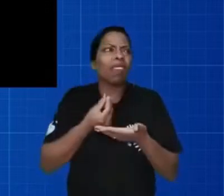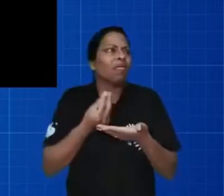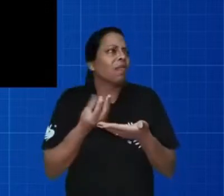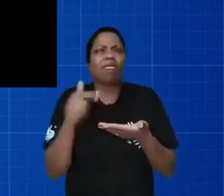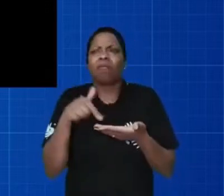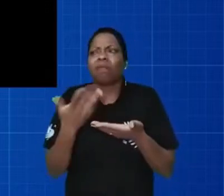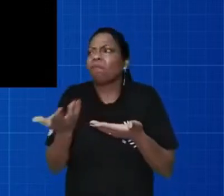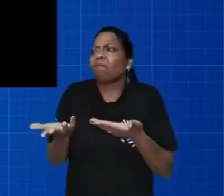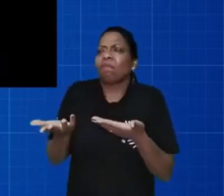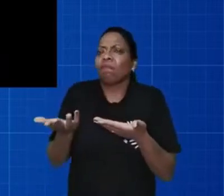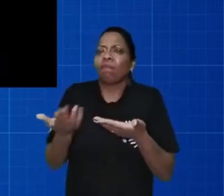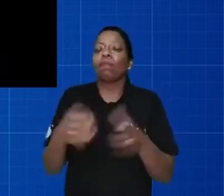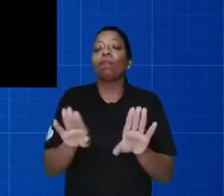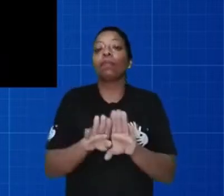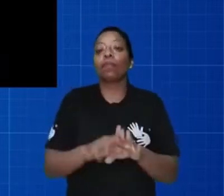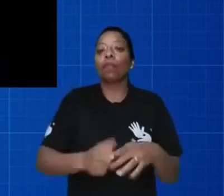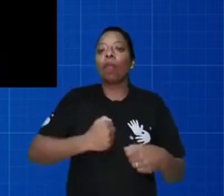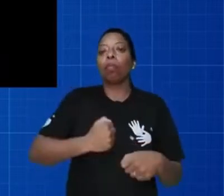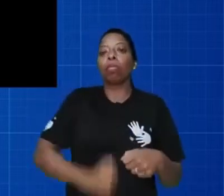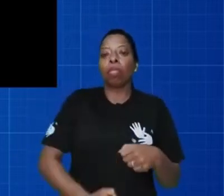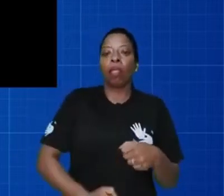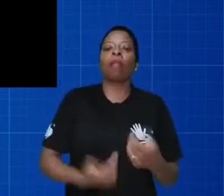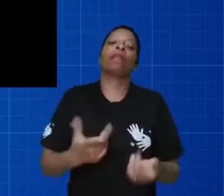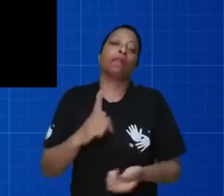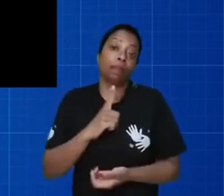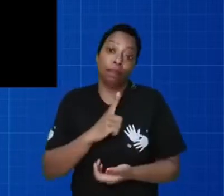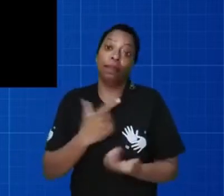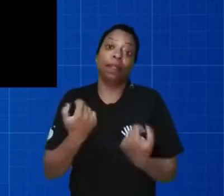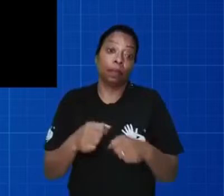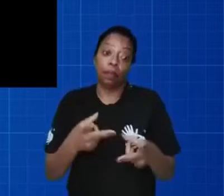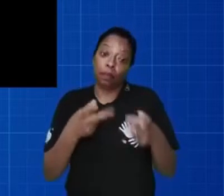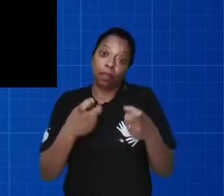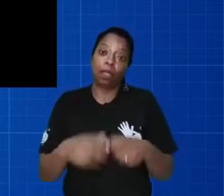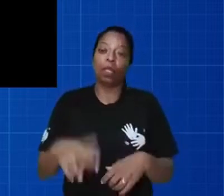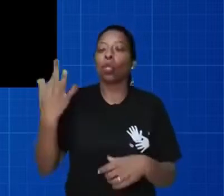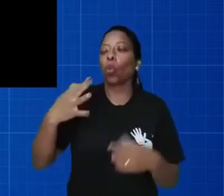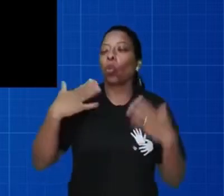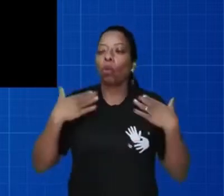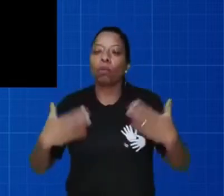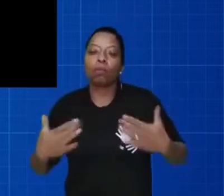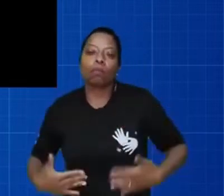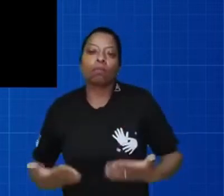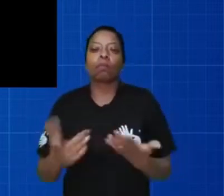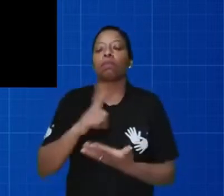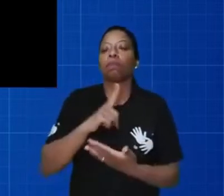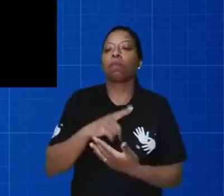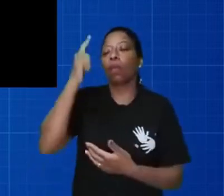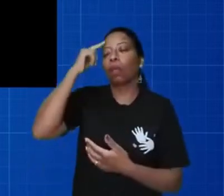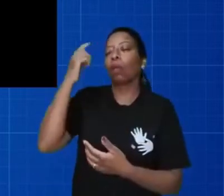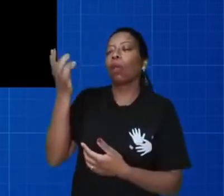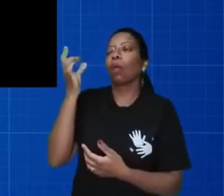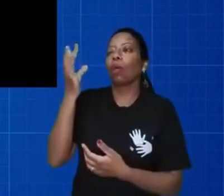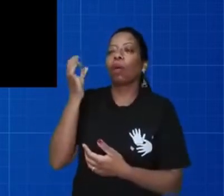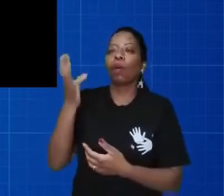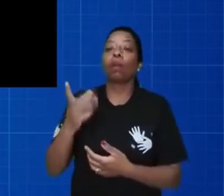dor abdominal, né, a dor na barriga, a própria dor no corpo, né, uma dor geral, a dor de cabeça, e tem